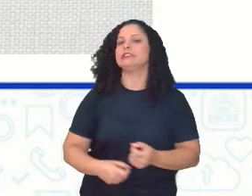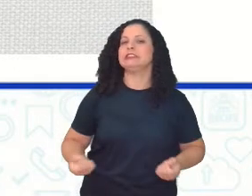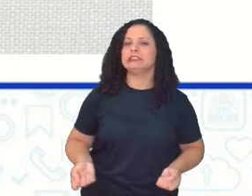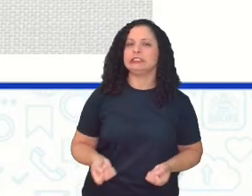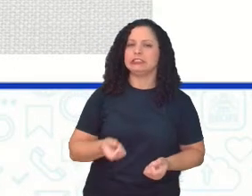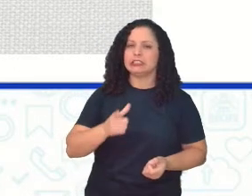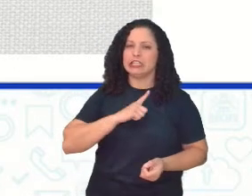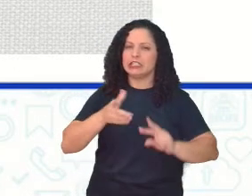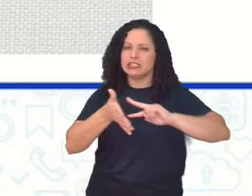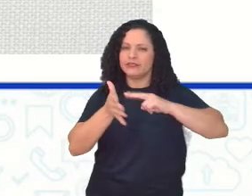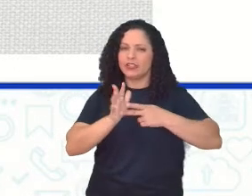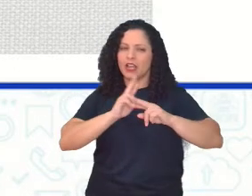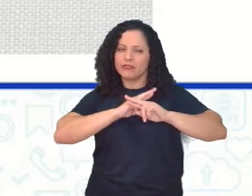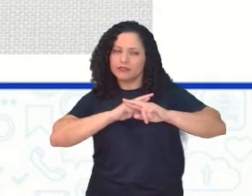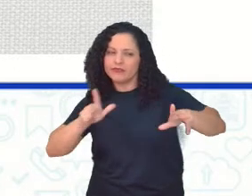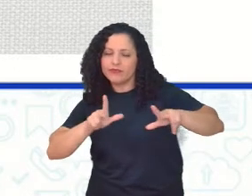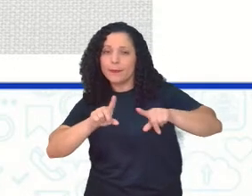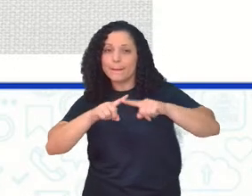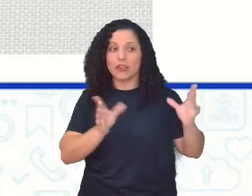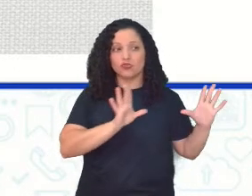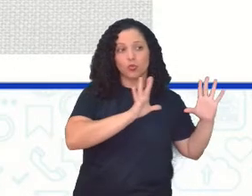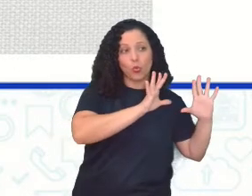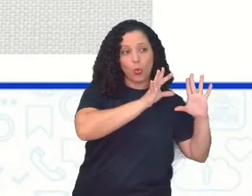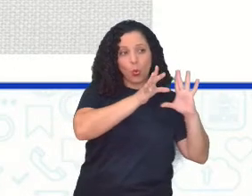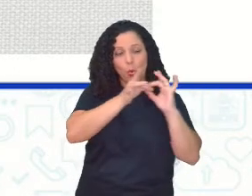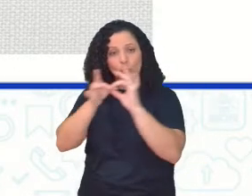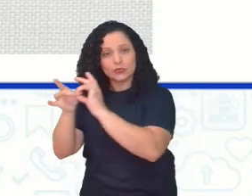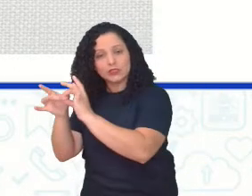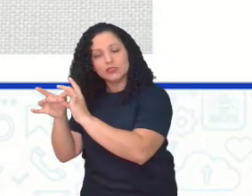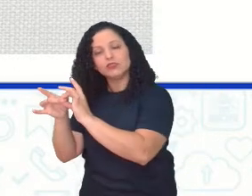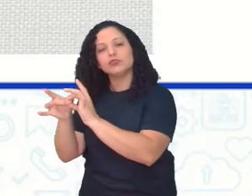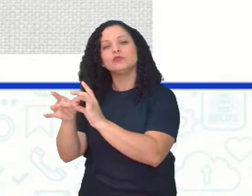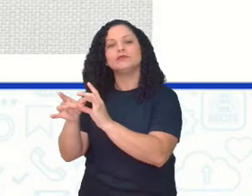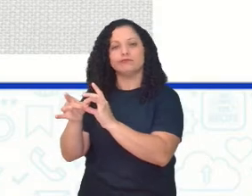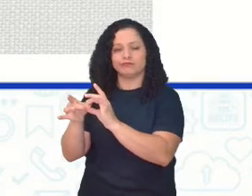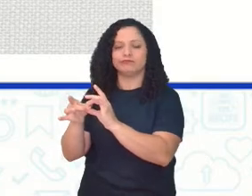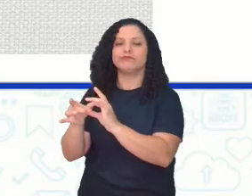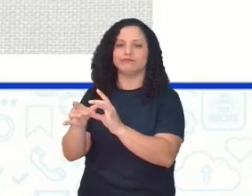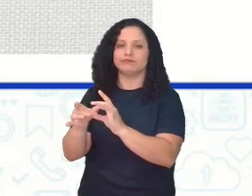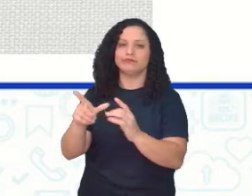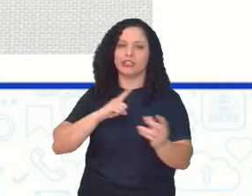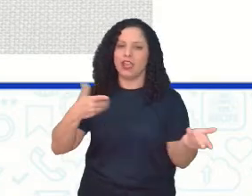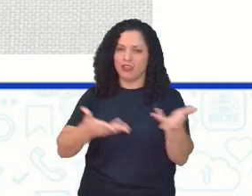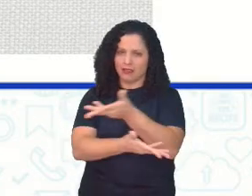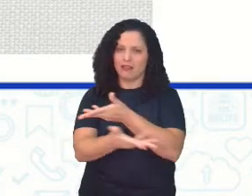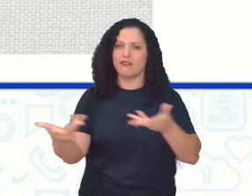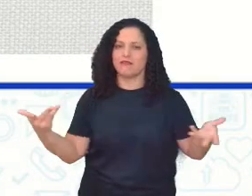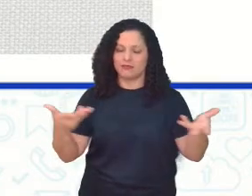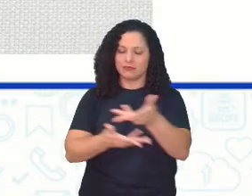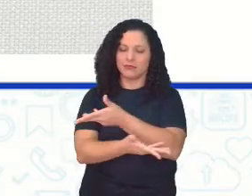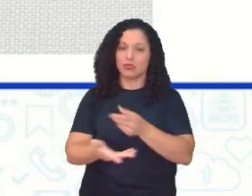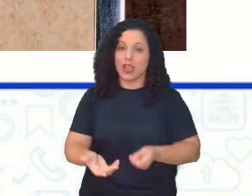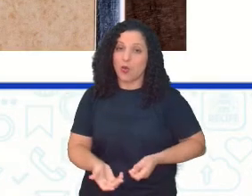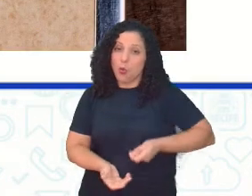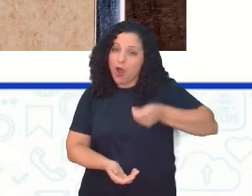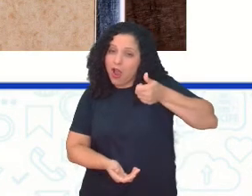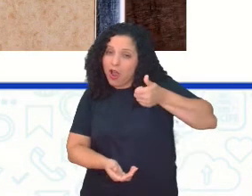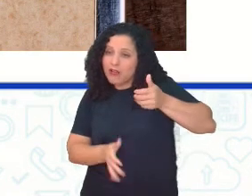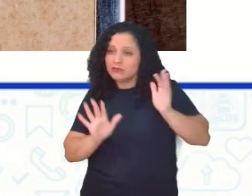mesmo sentido, contextualmente retoma o vocábulo anterior. Então, quase, não